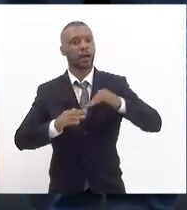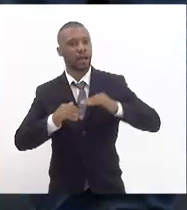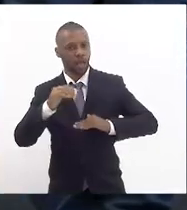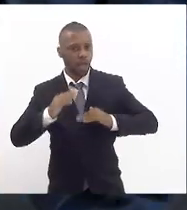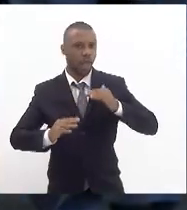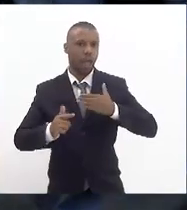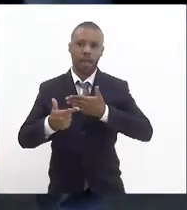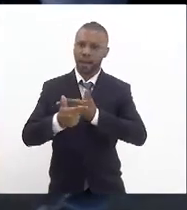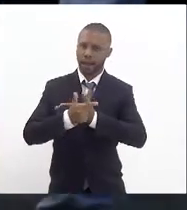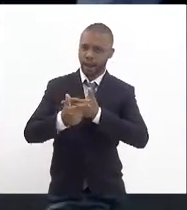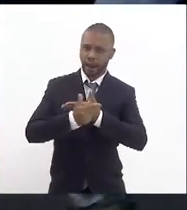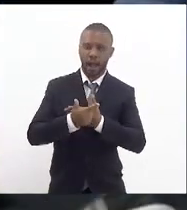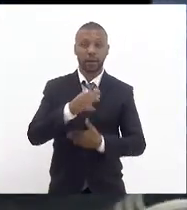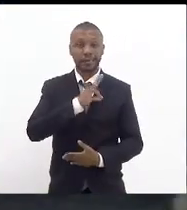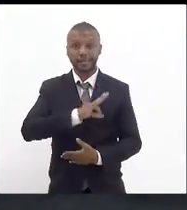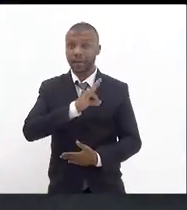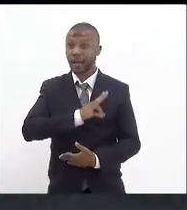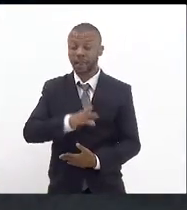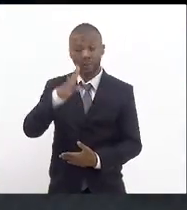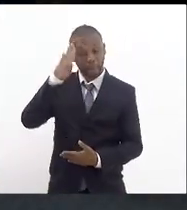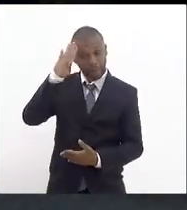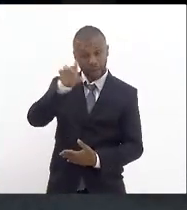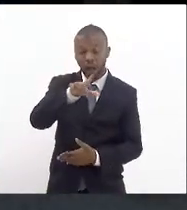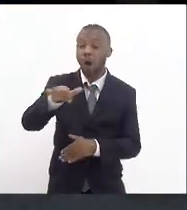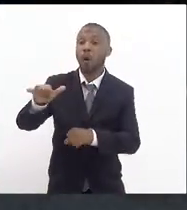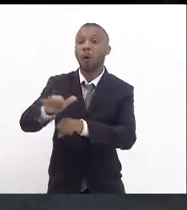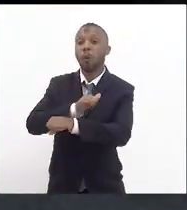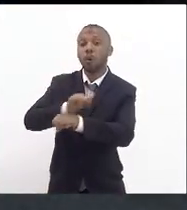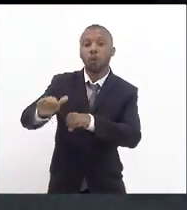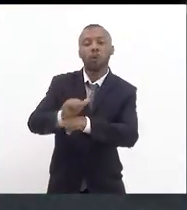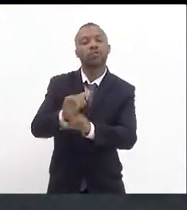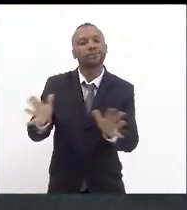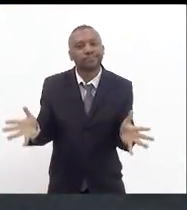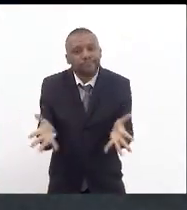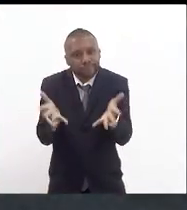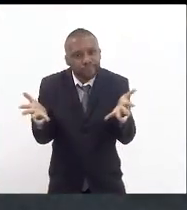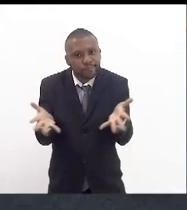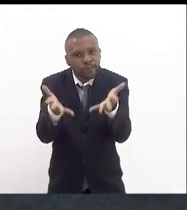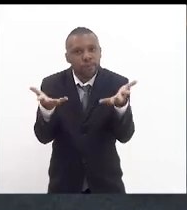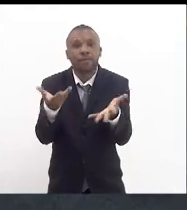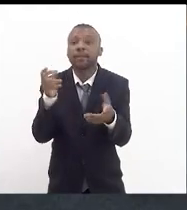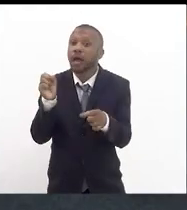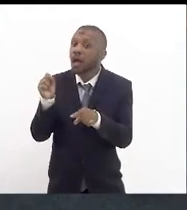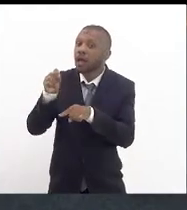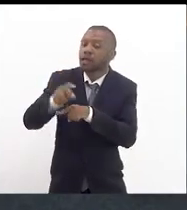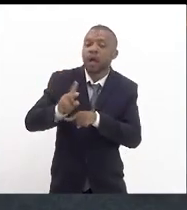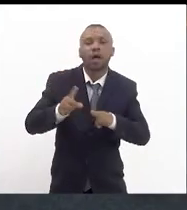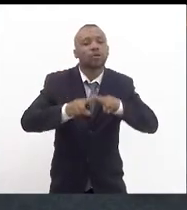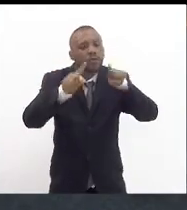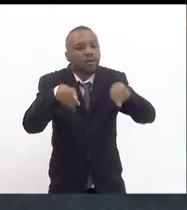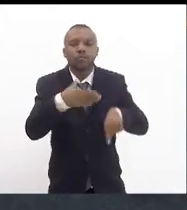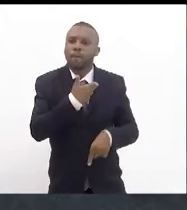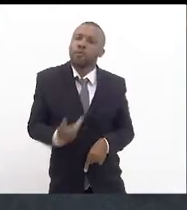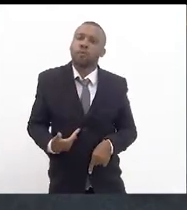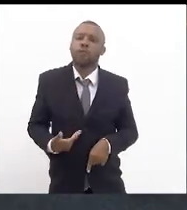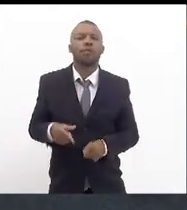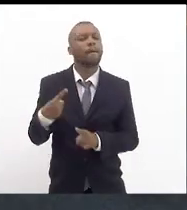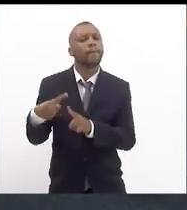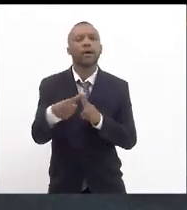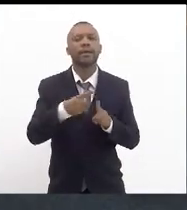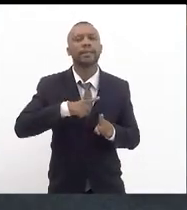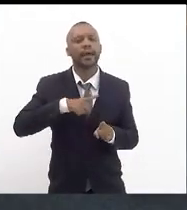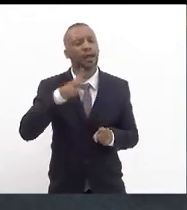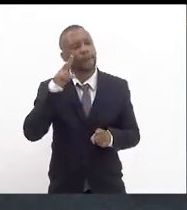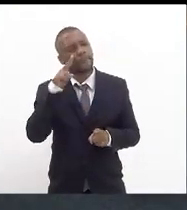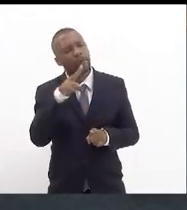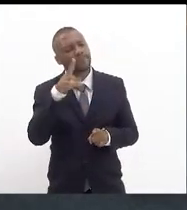é o instrumento que faz e estimula você a entrar no serviço público, porque tem a perspectiva